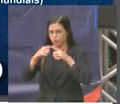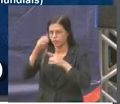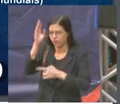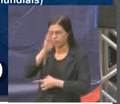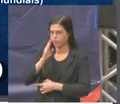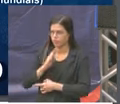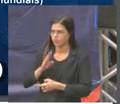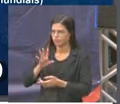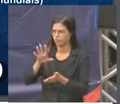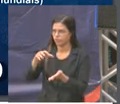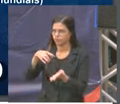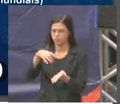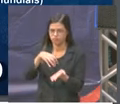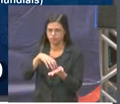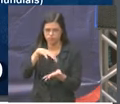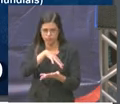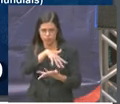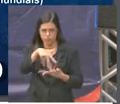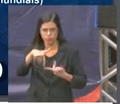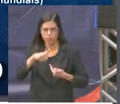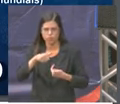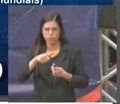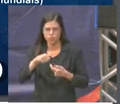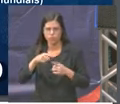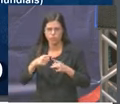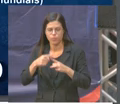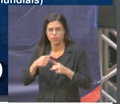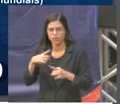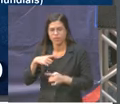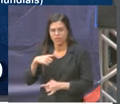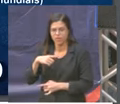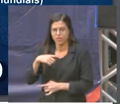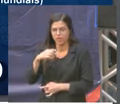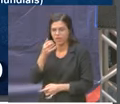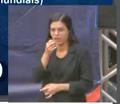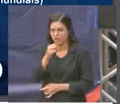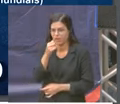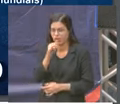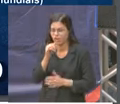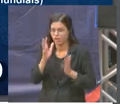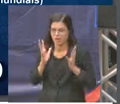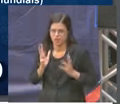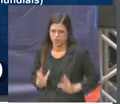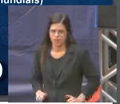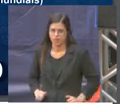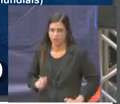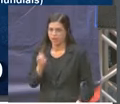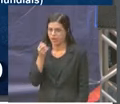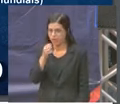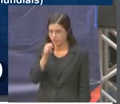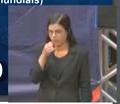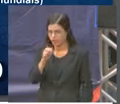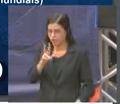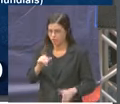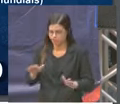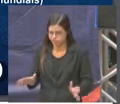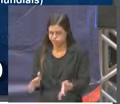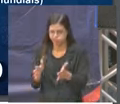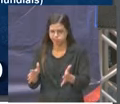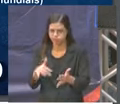questões ambientais? Matriz elétrica limpa, energia é algo que vai ser o grande impulsionador do